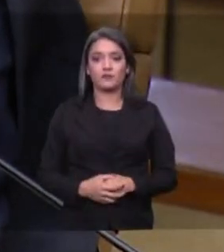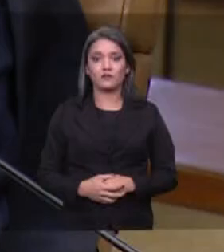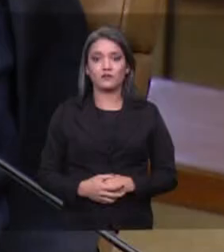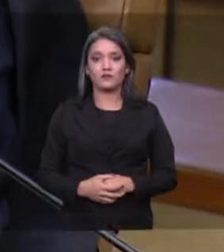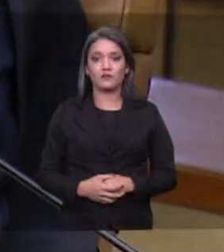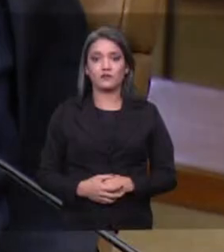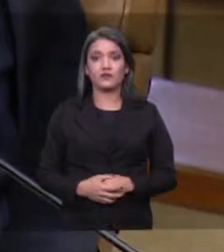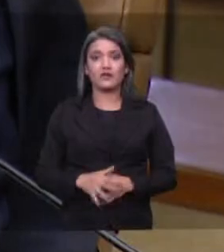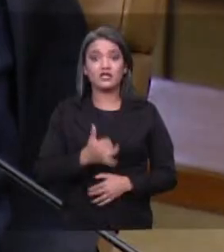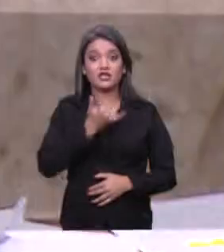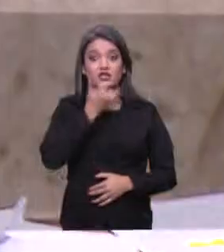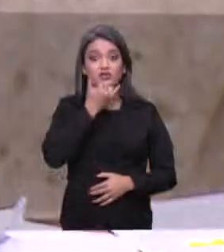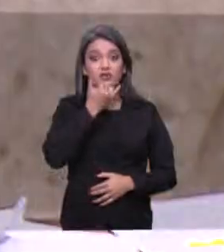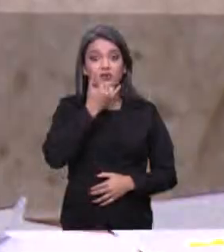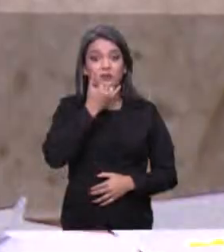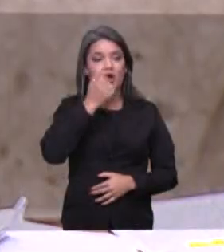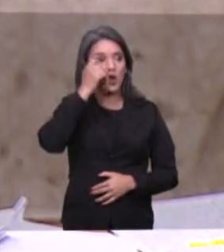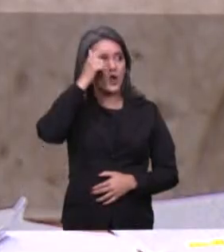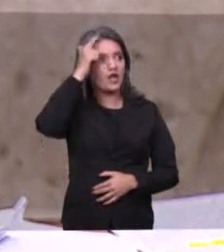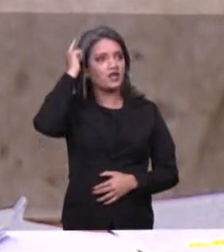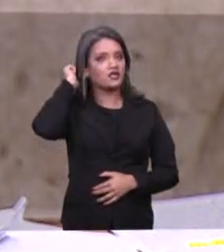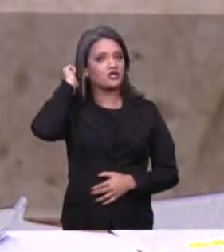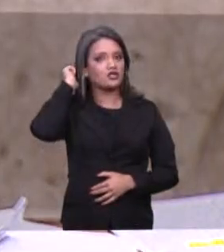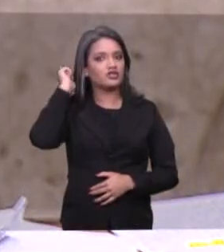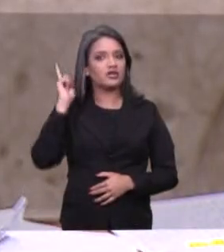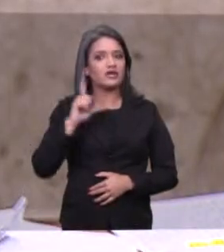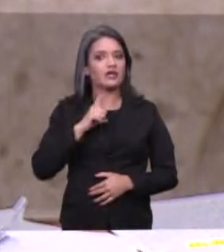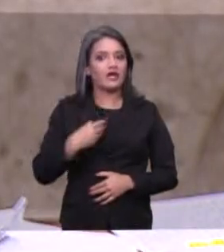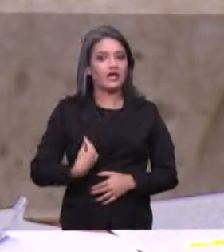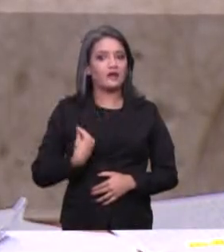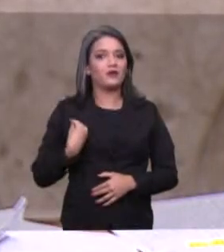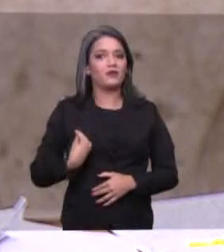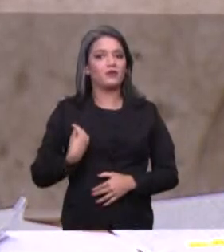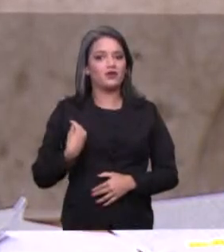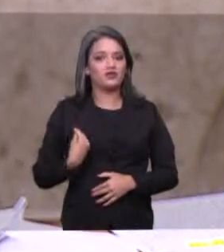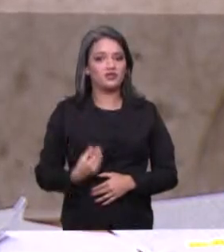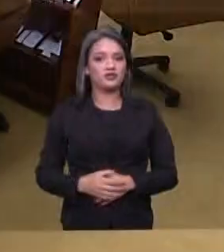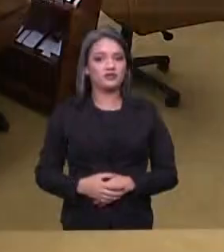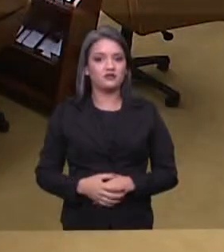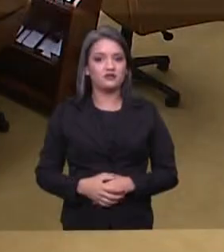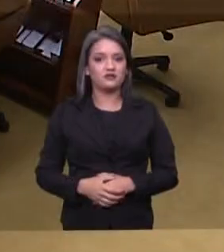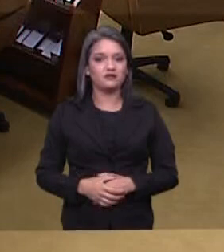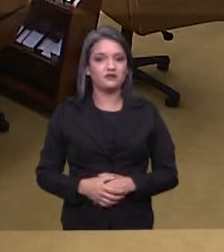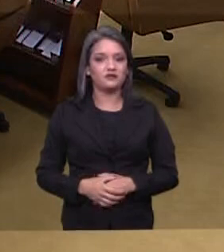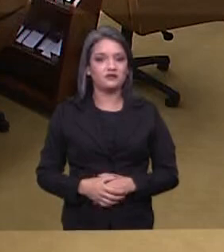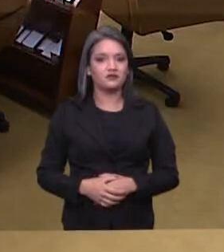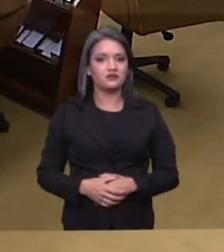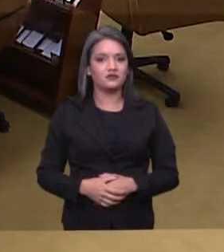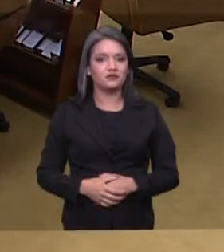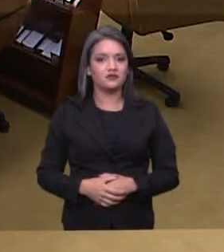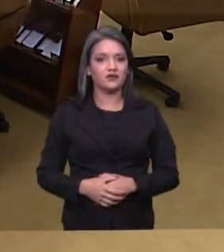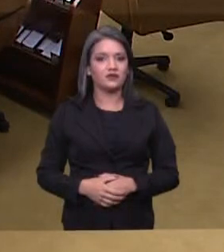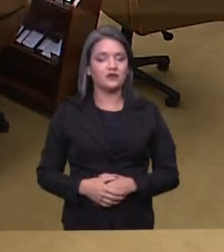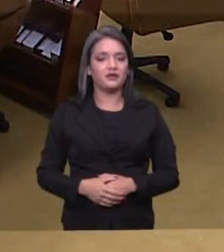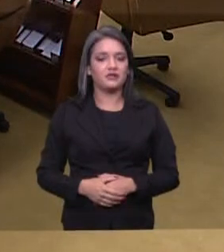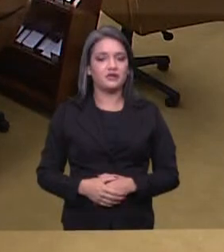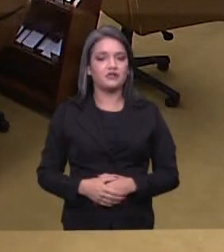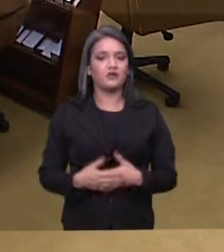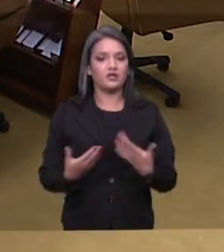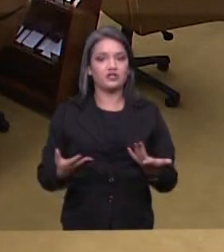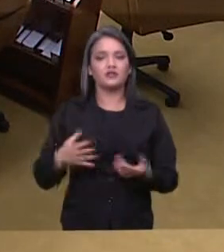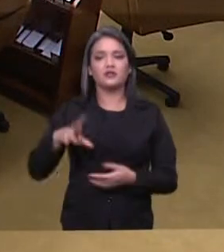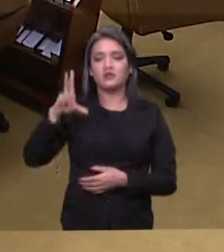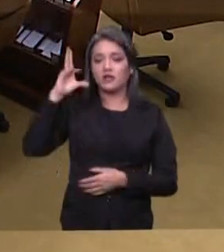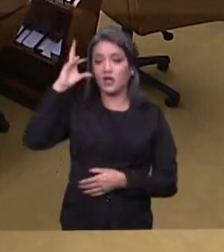Perdão, o ministro Alexandre de Moraes está presente. Então, era o ministro André Mendonça que não está, que